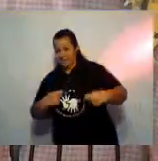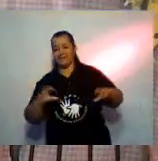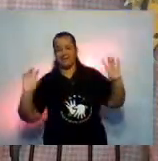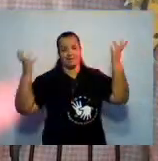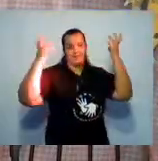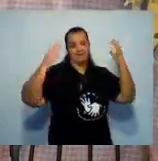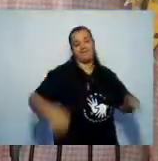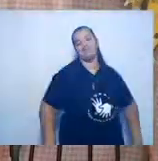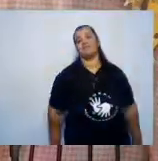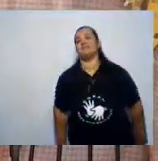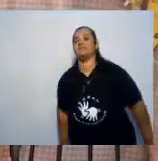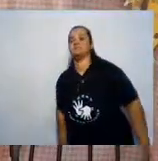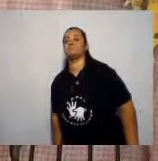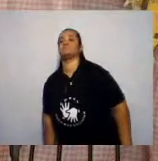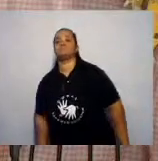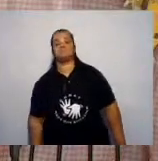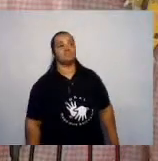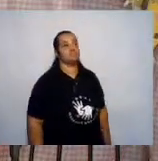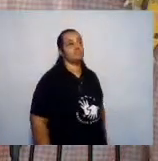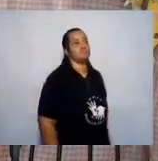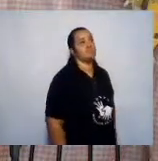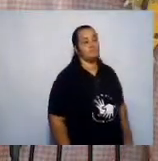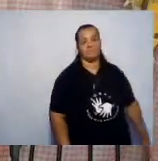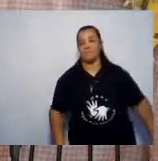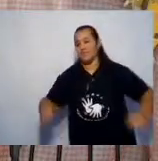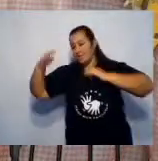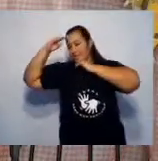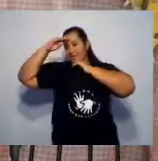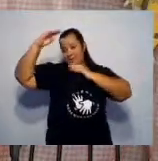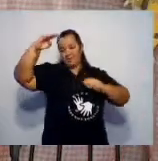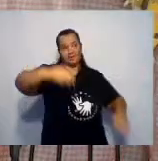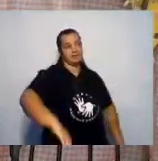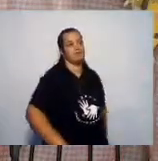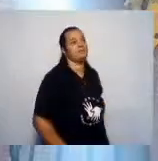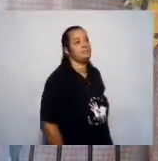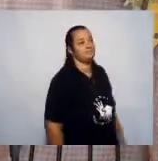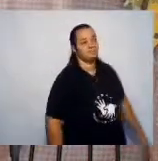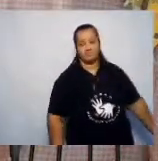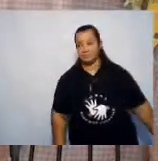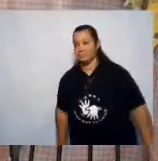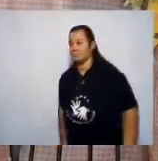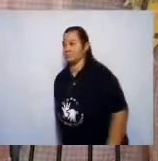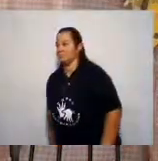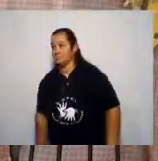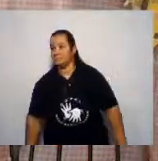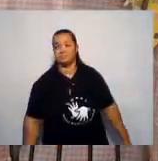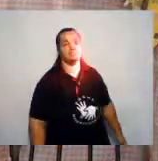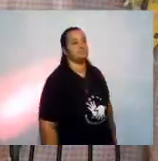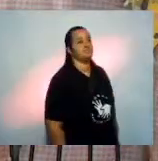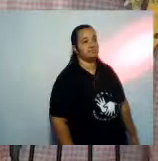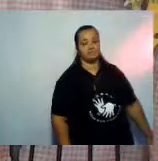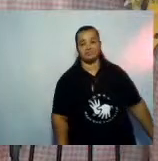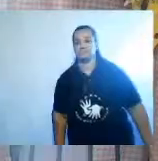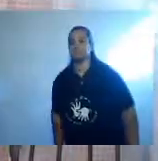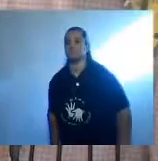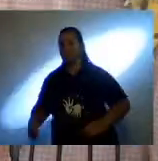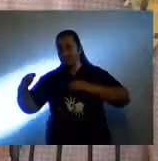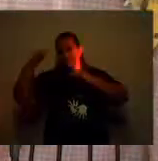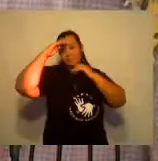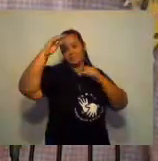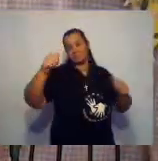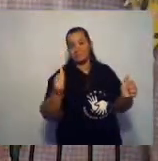importa. Muita saúde a todos vocês, André e Rafael. Nosso muito obrigado. Muito obrigado. Muito obrigado por você que ficou aí esse tempo todo com a